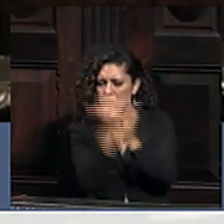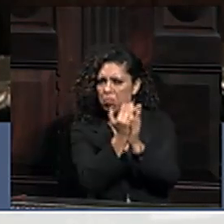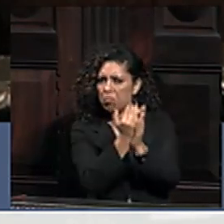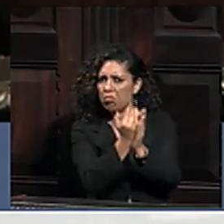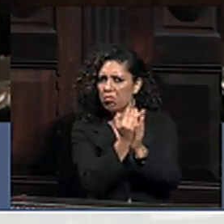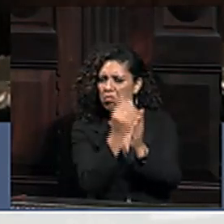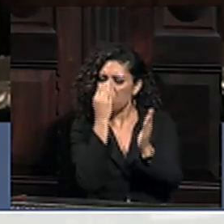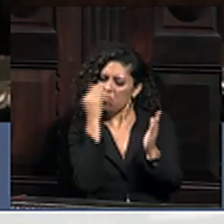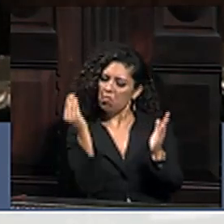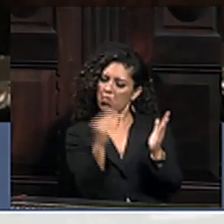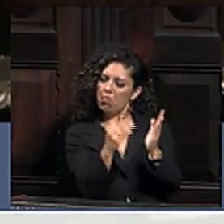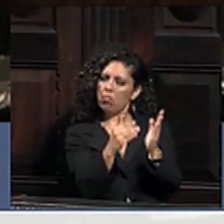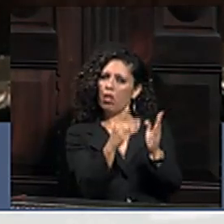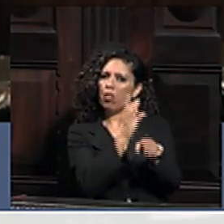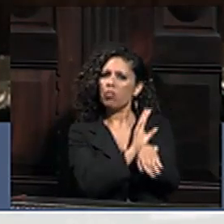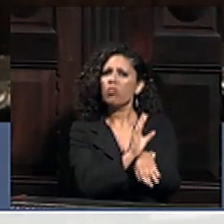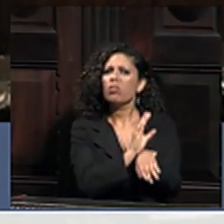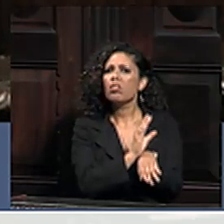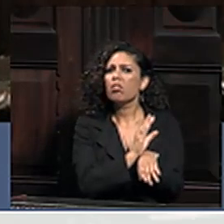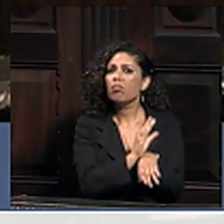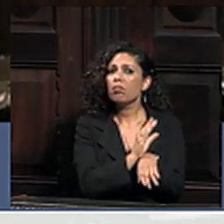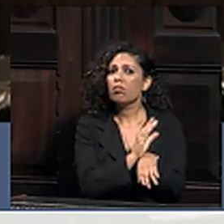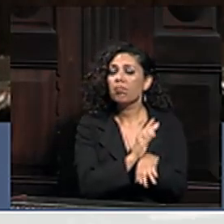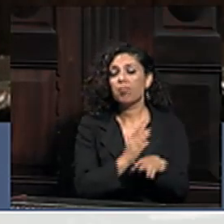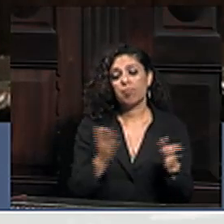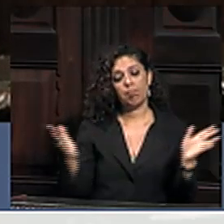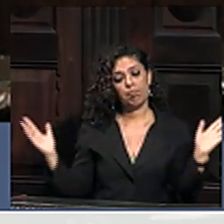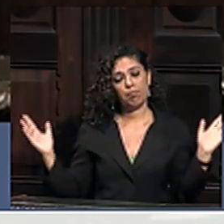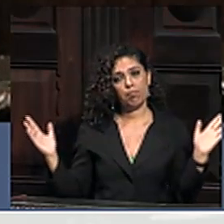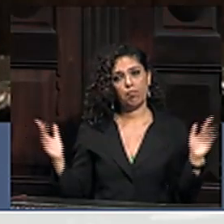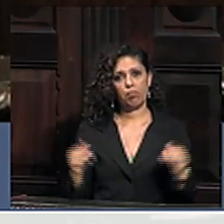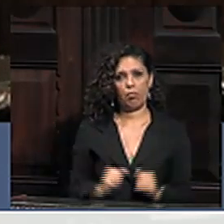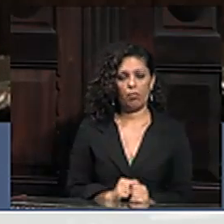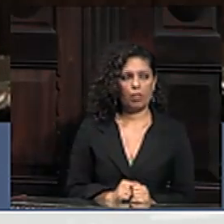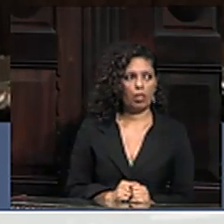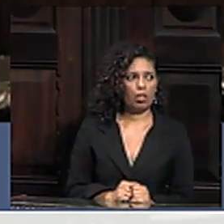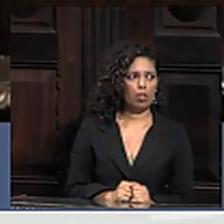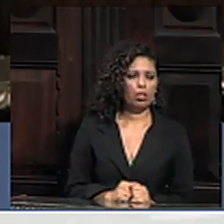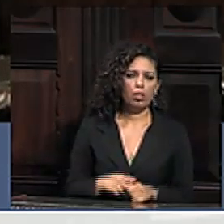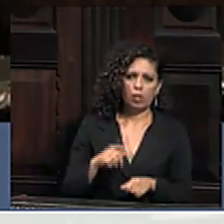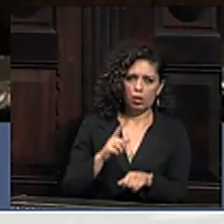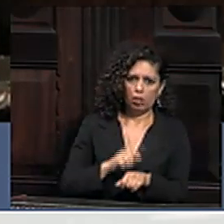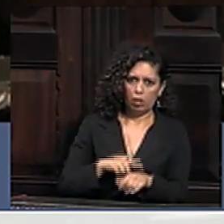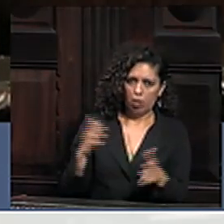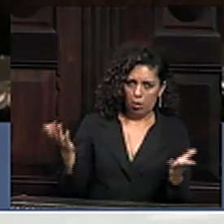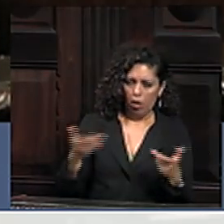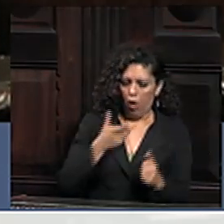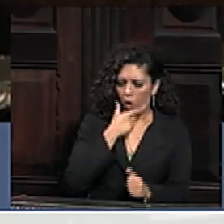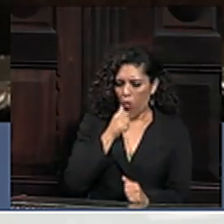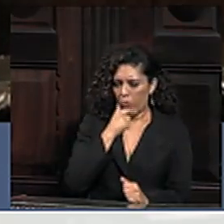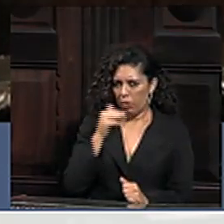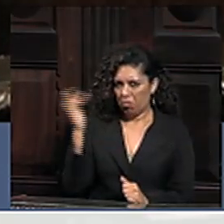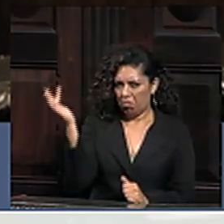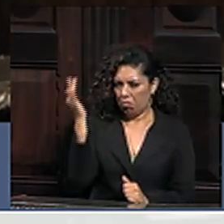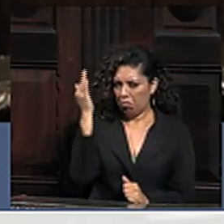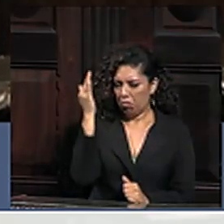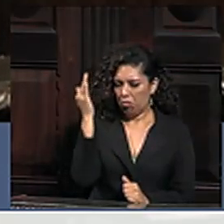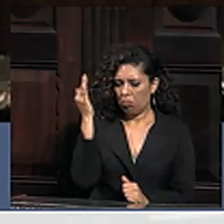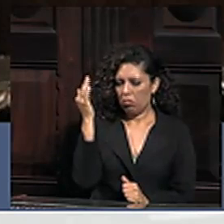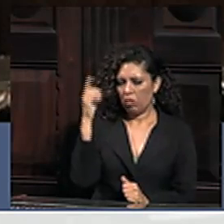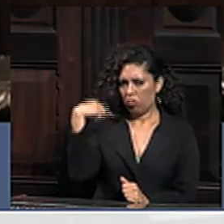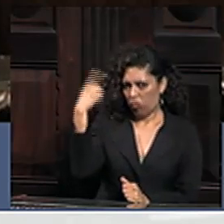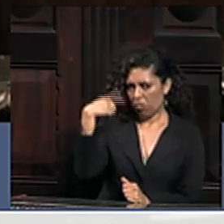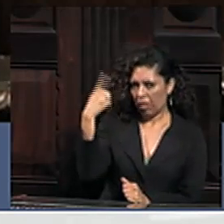Recentemente tomei conhecimento de que o presidente da Fundação Municipal de Educação de Niterói, o advogado